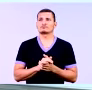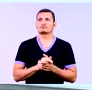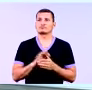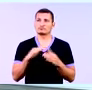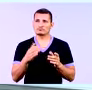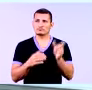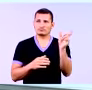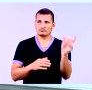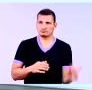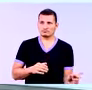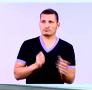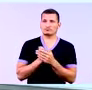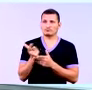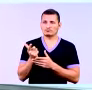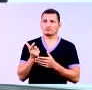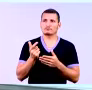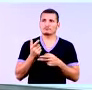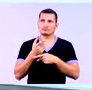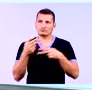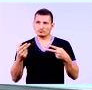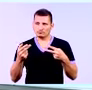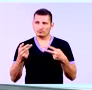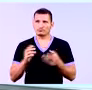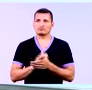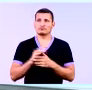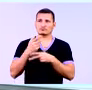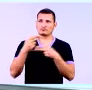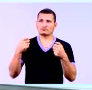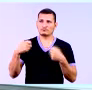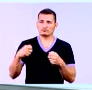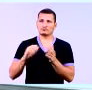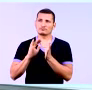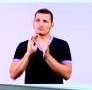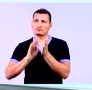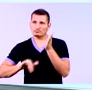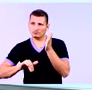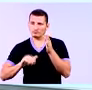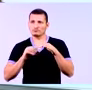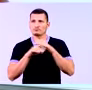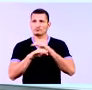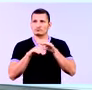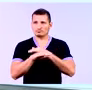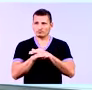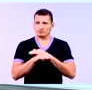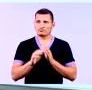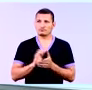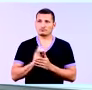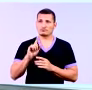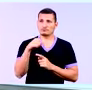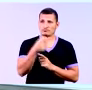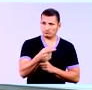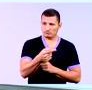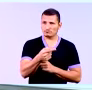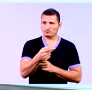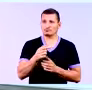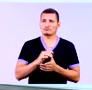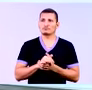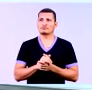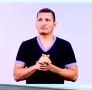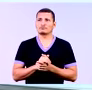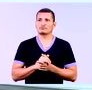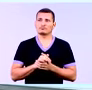cliente comprou um produto tem que ser baixado no estoque, né? E após essa transação ser efetivada,